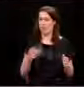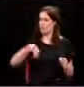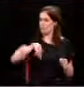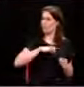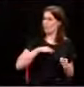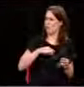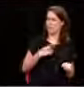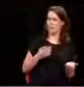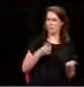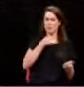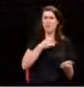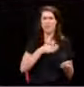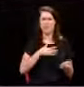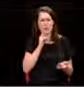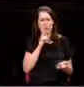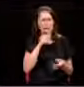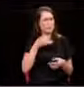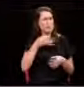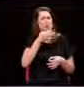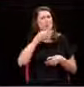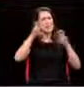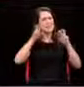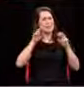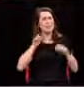podemos falar destas coisas.